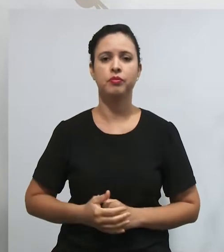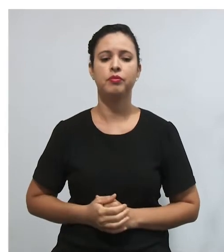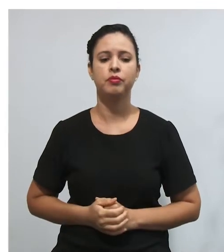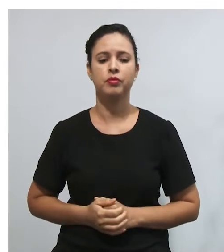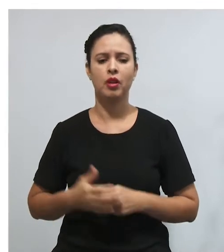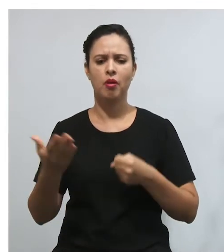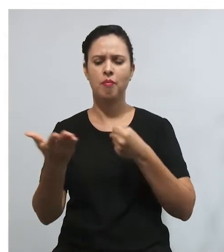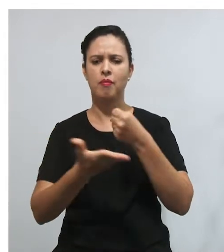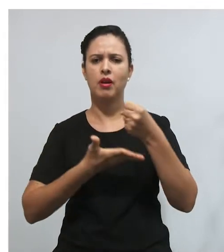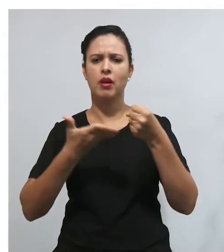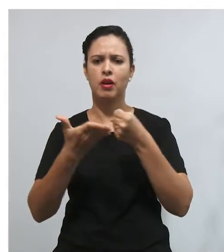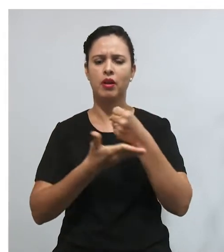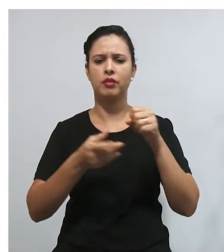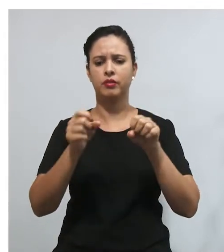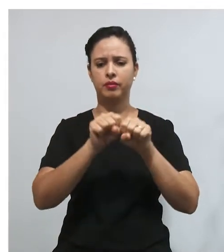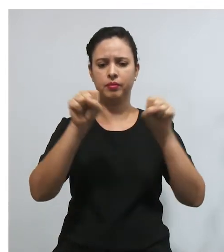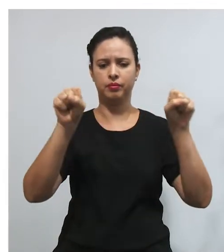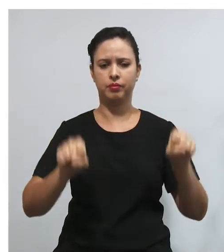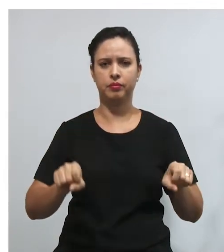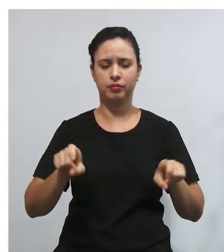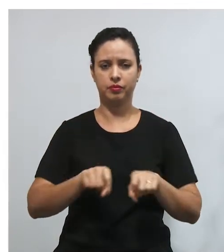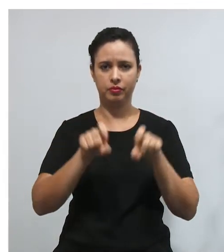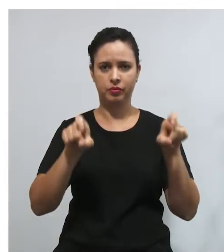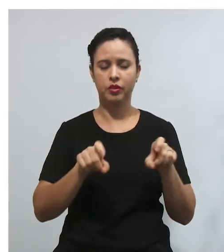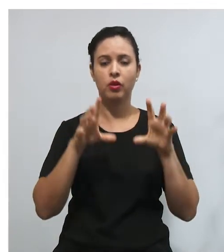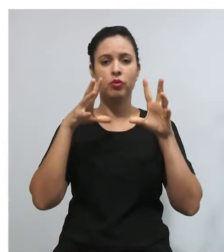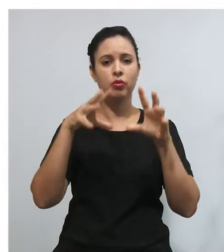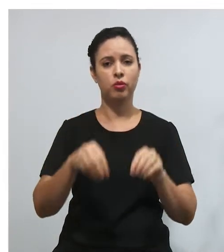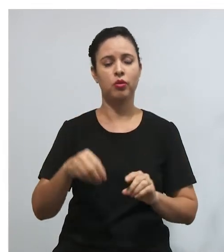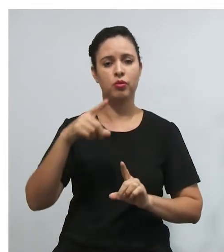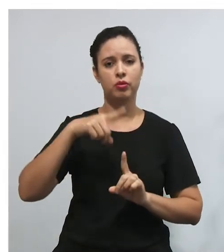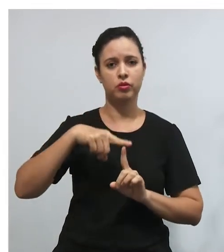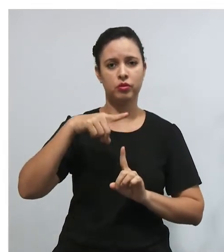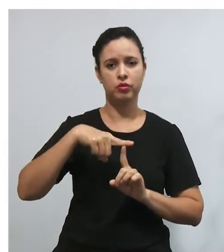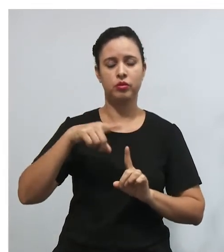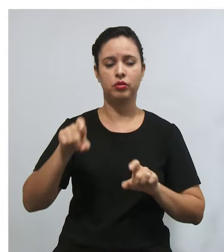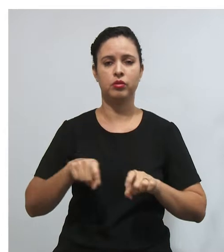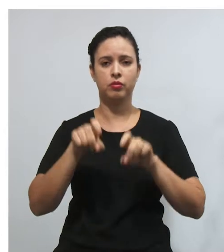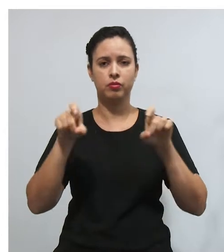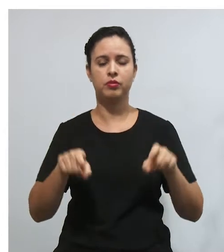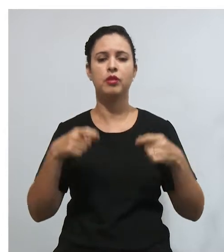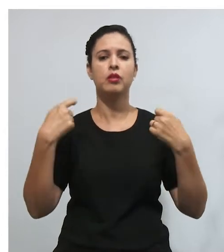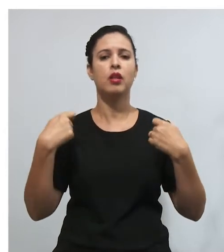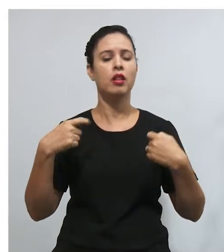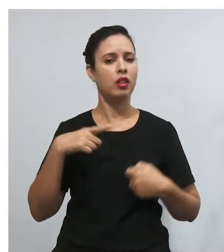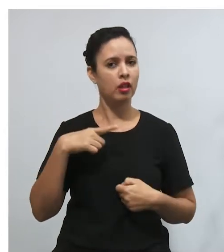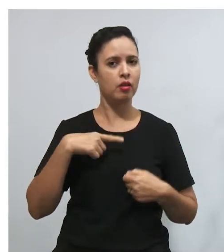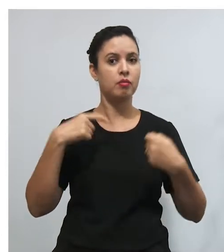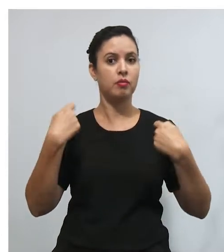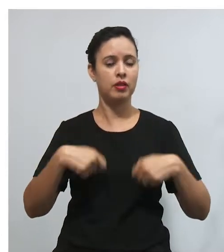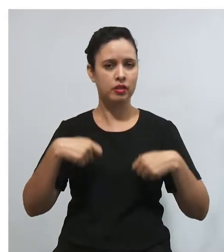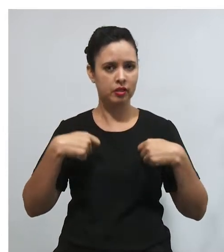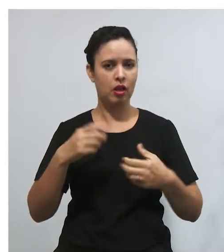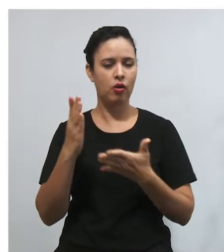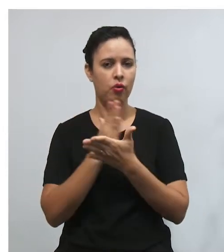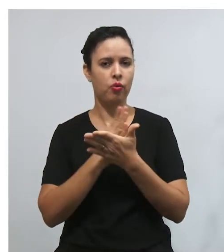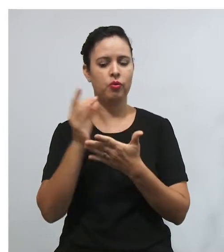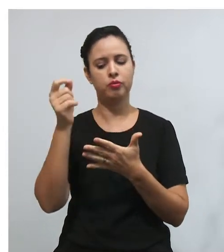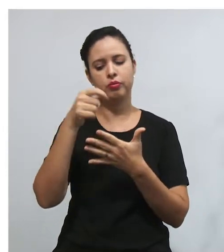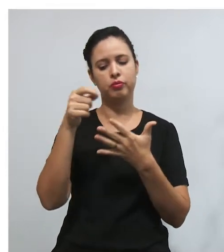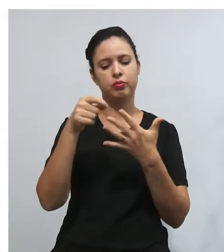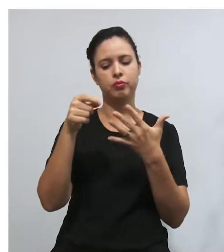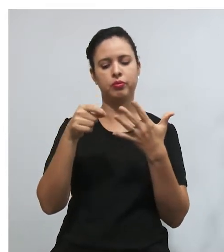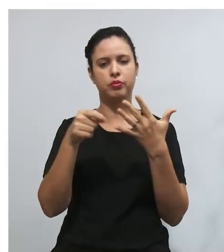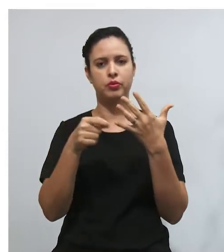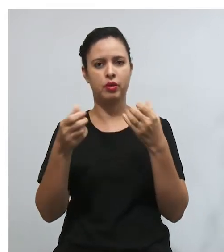Componentes básicos do sistema computacional. Todos os tipos de computadores necessitam de alguns componentes básicos, Bem